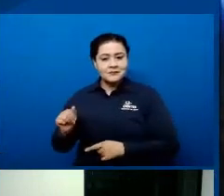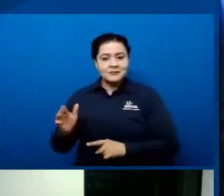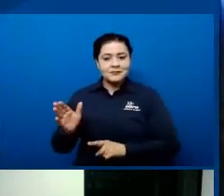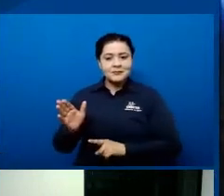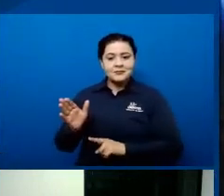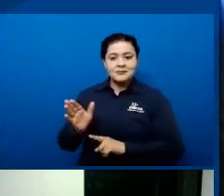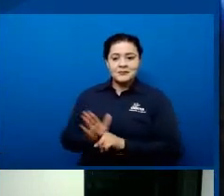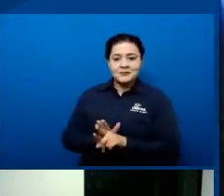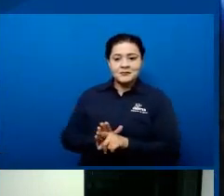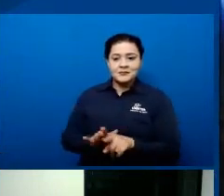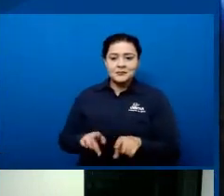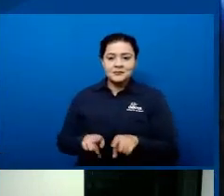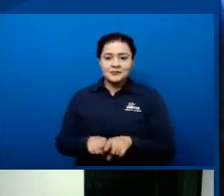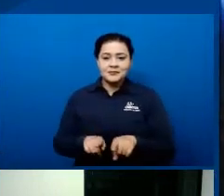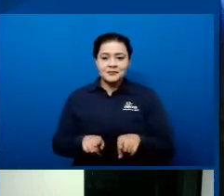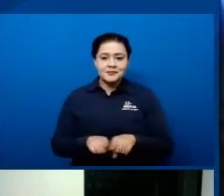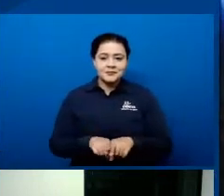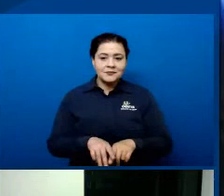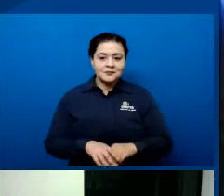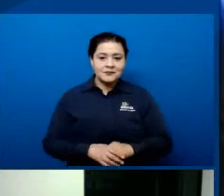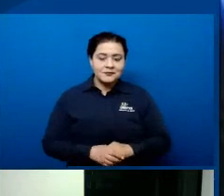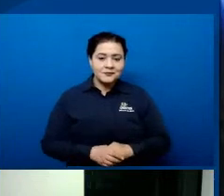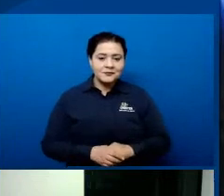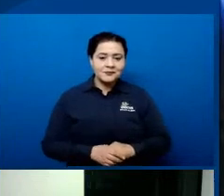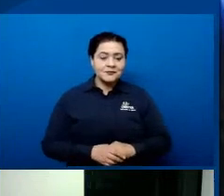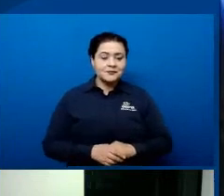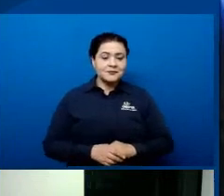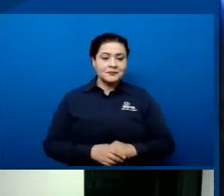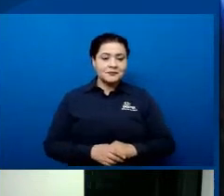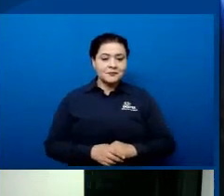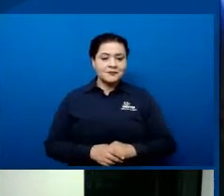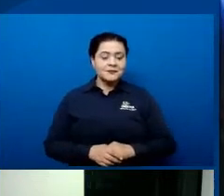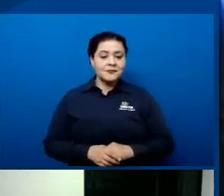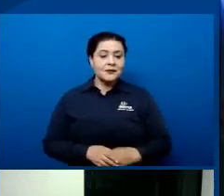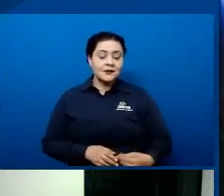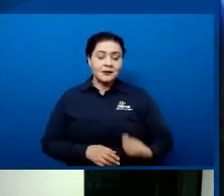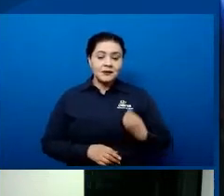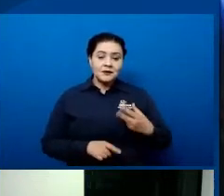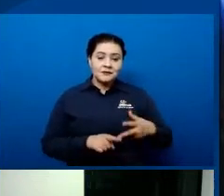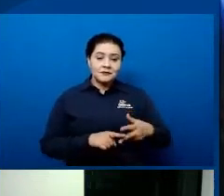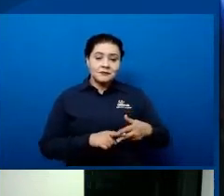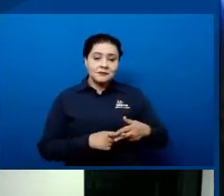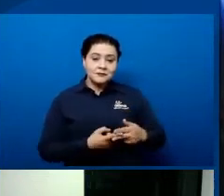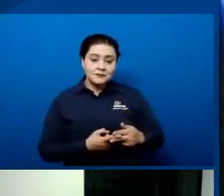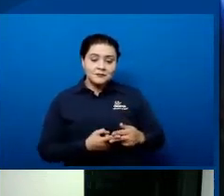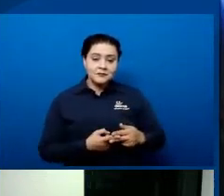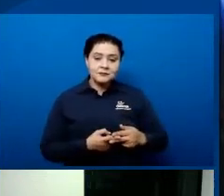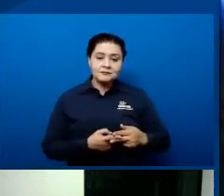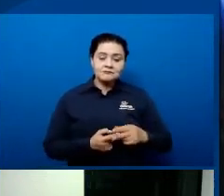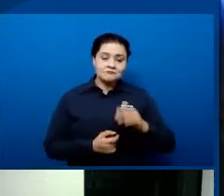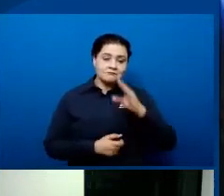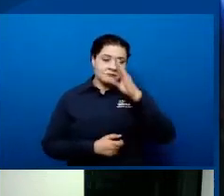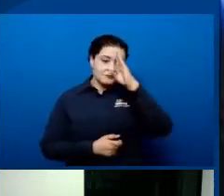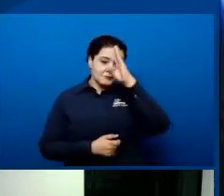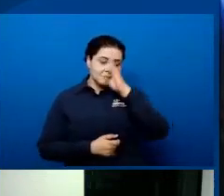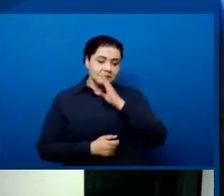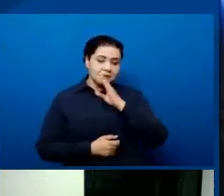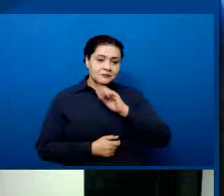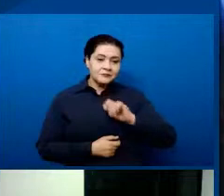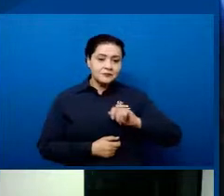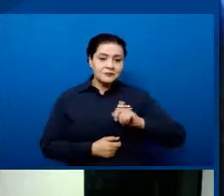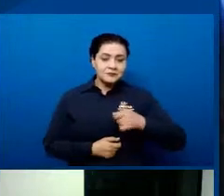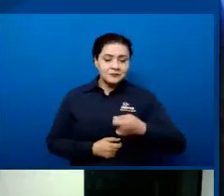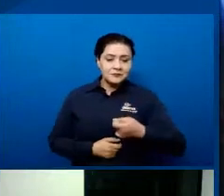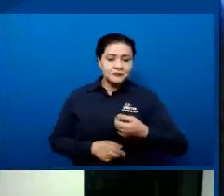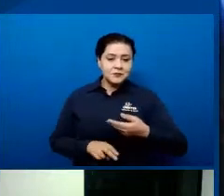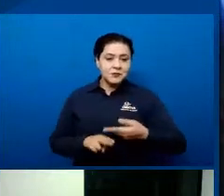existe ainda, voltando ali na realidade aumentada, se existe uma ferramenta gratuita sem o uso